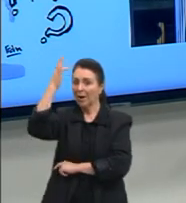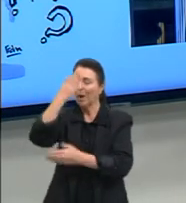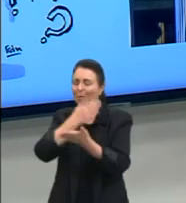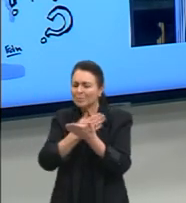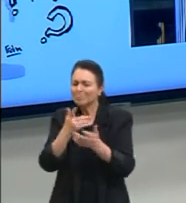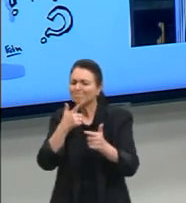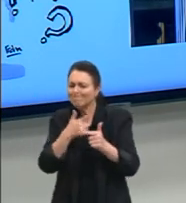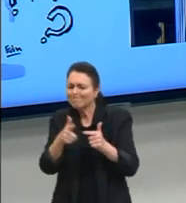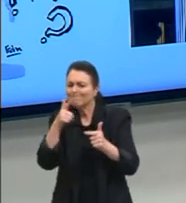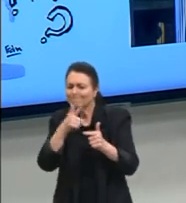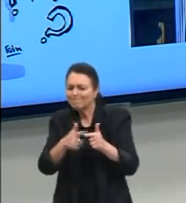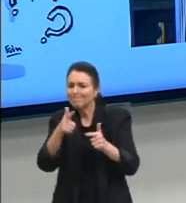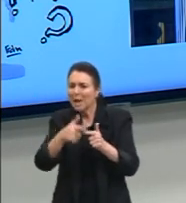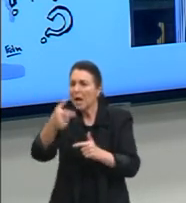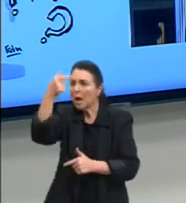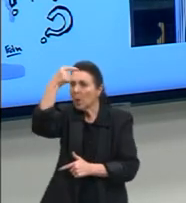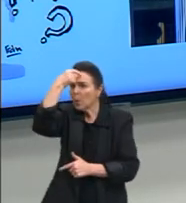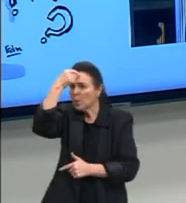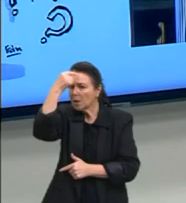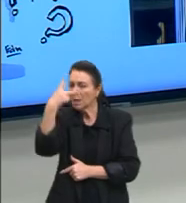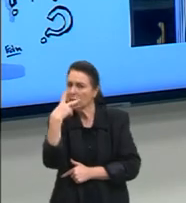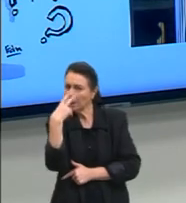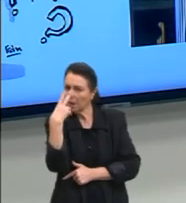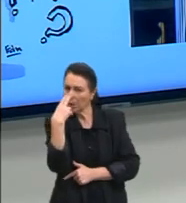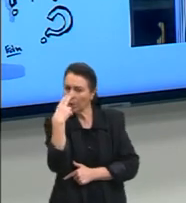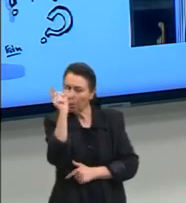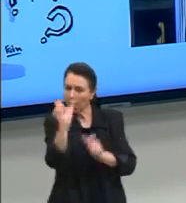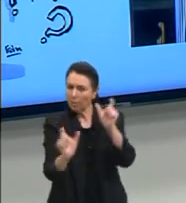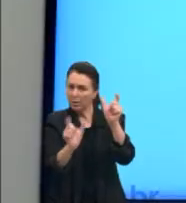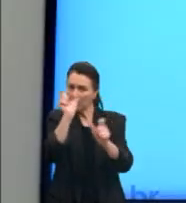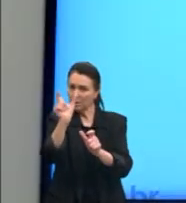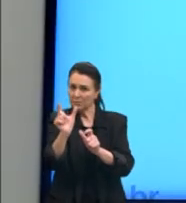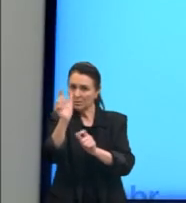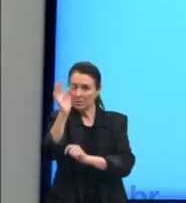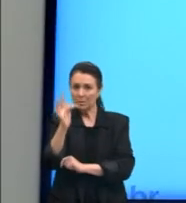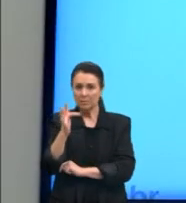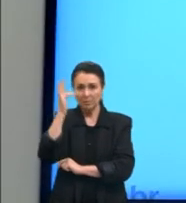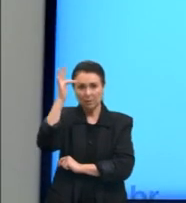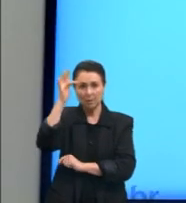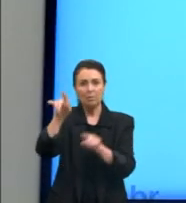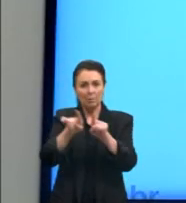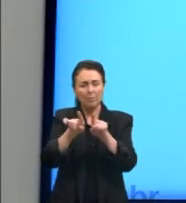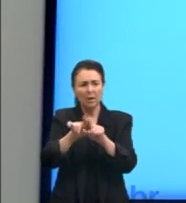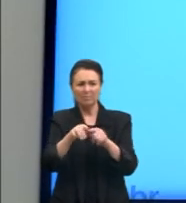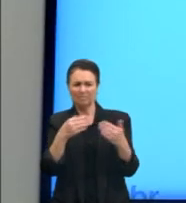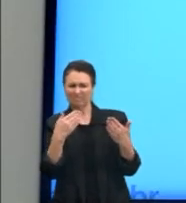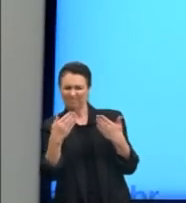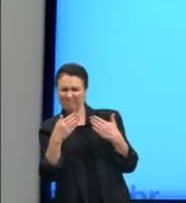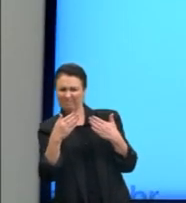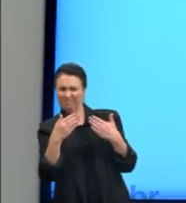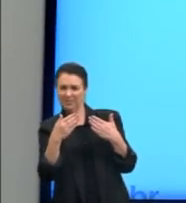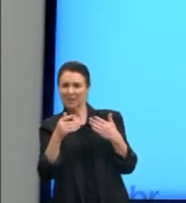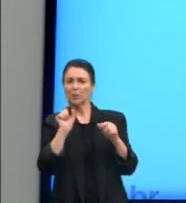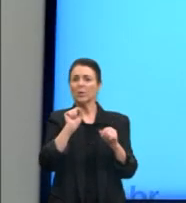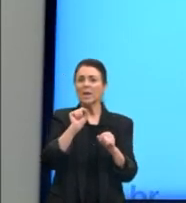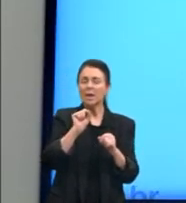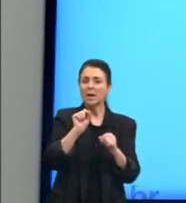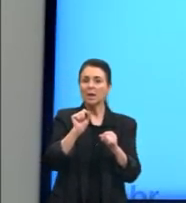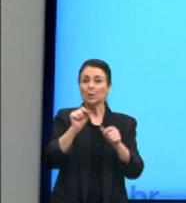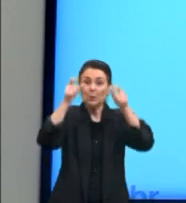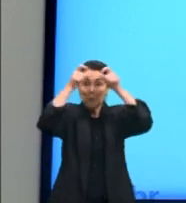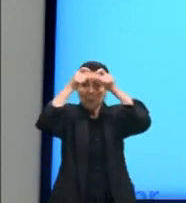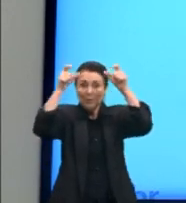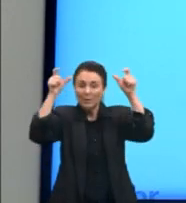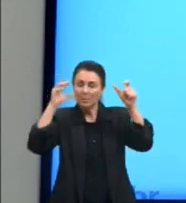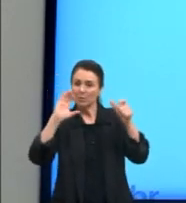problematiza o senso comum EA Filosofia também vai questionar o conhecimento científico não é afinal de contas esse conhecimento